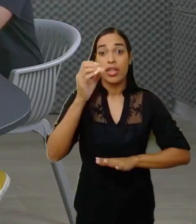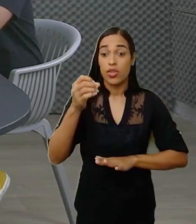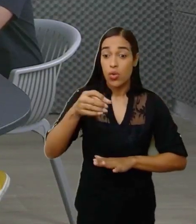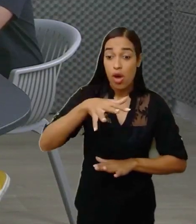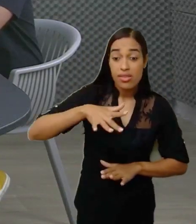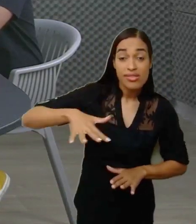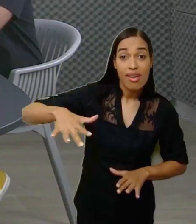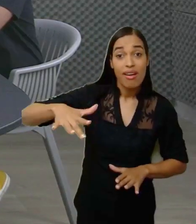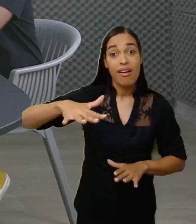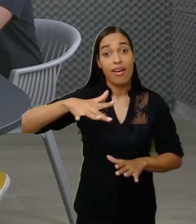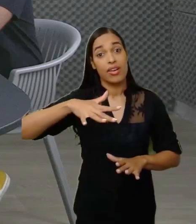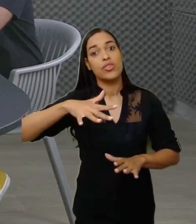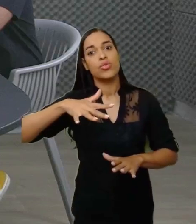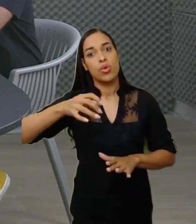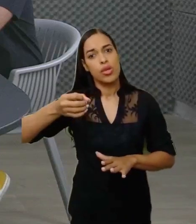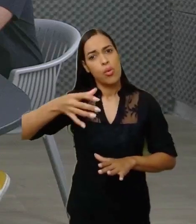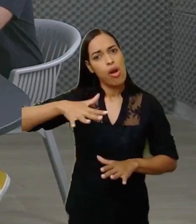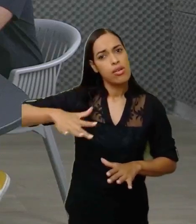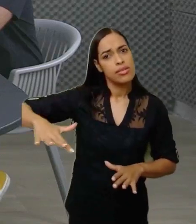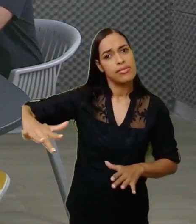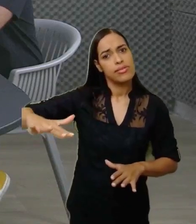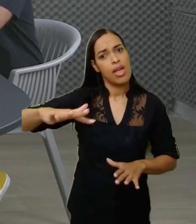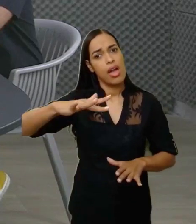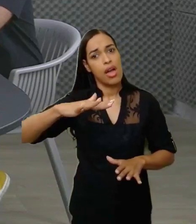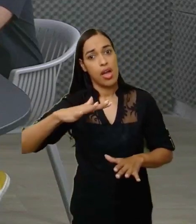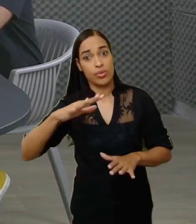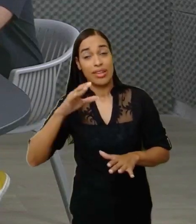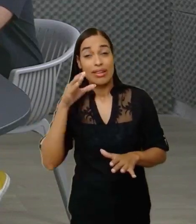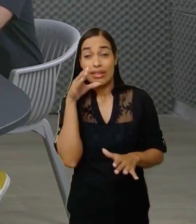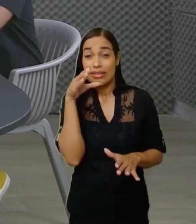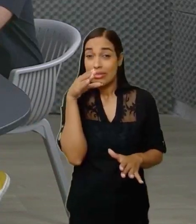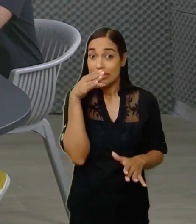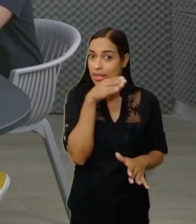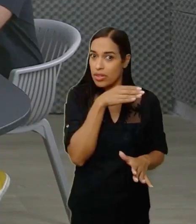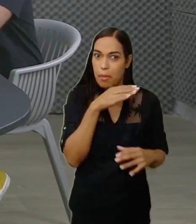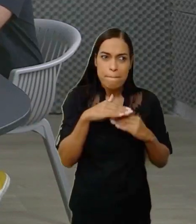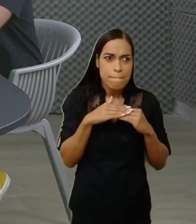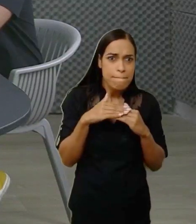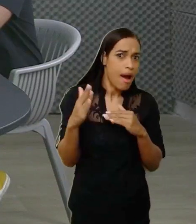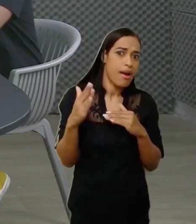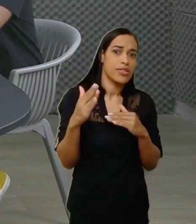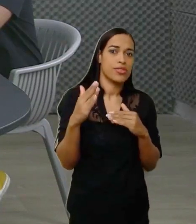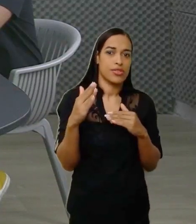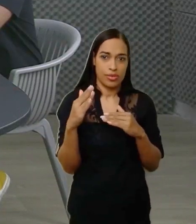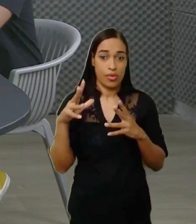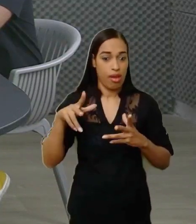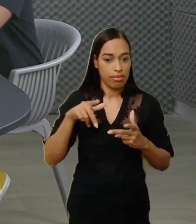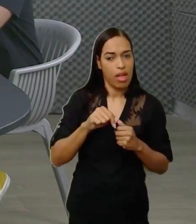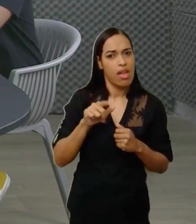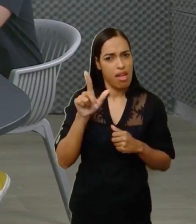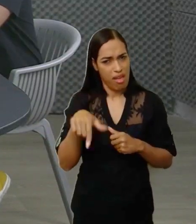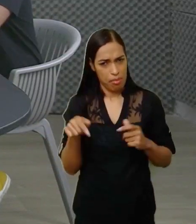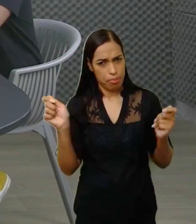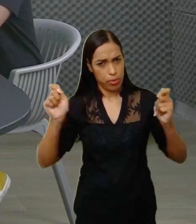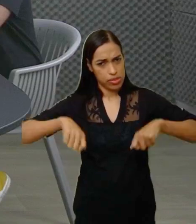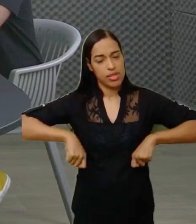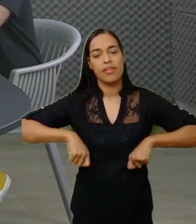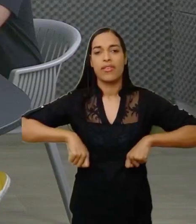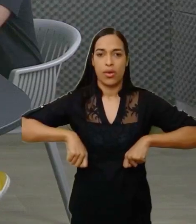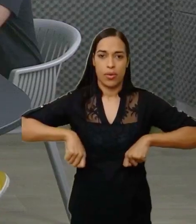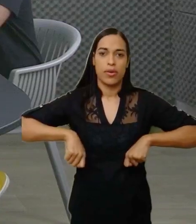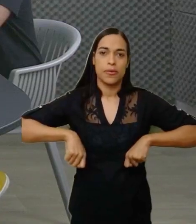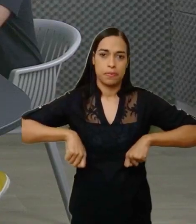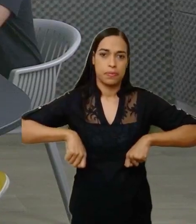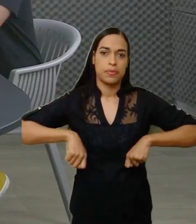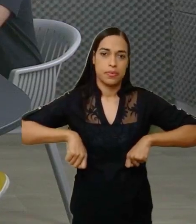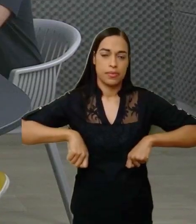oceano, assim, que o oceano estava mais aquecido do que a Terra. Isso pode acontecer? É uma coisa possível? É porque, na